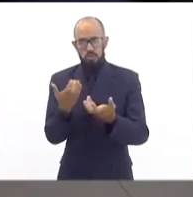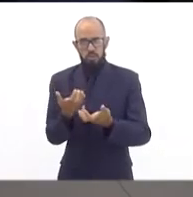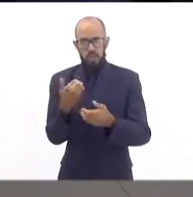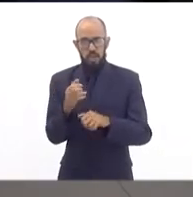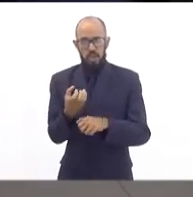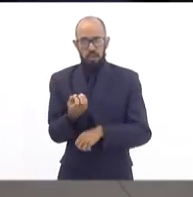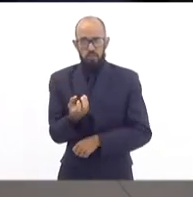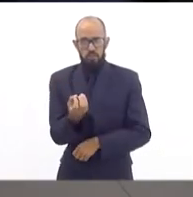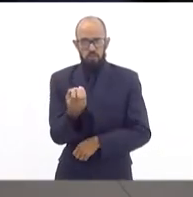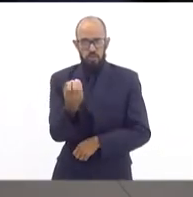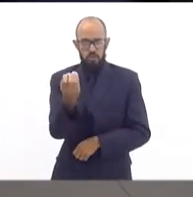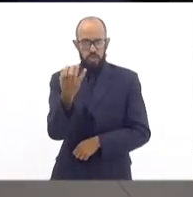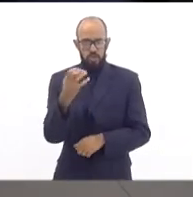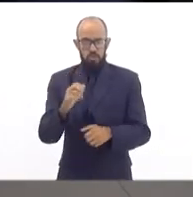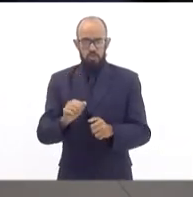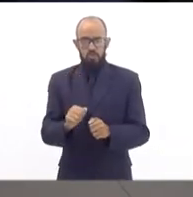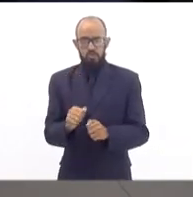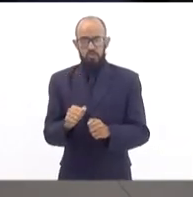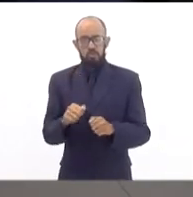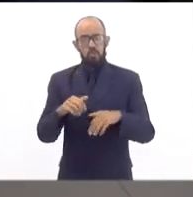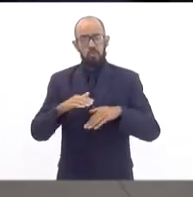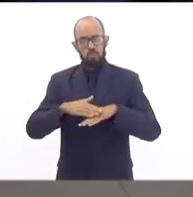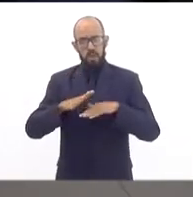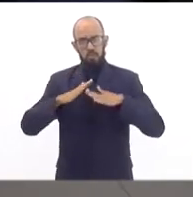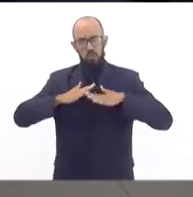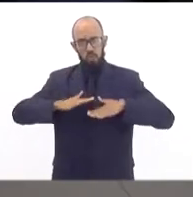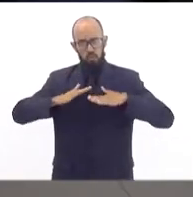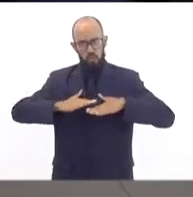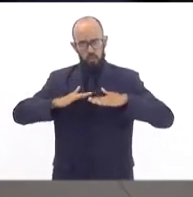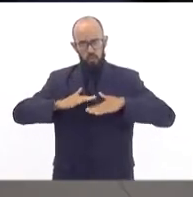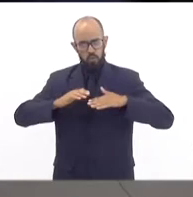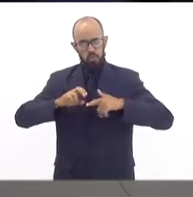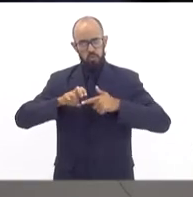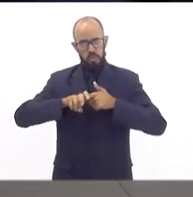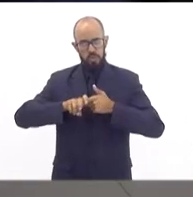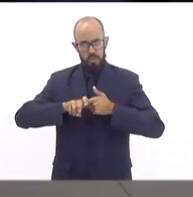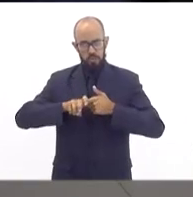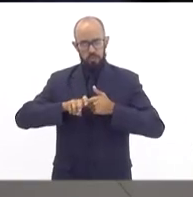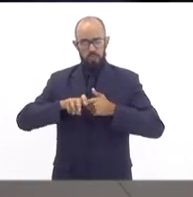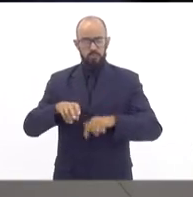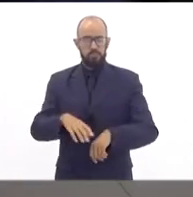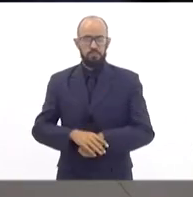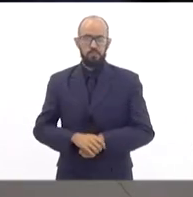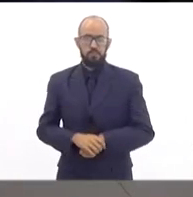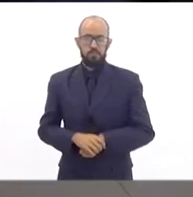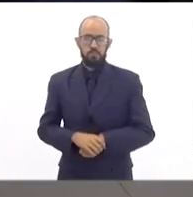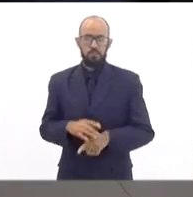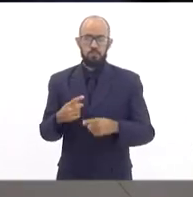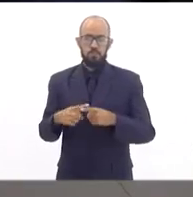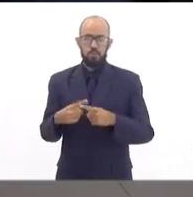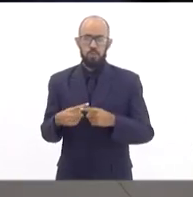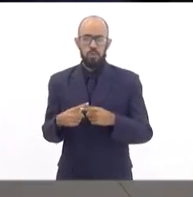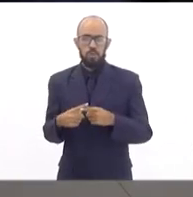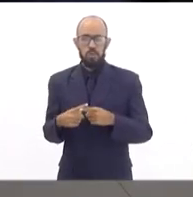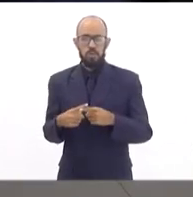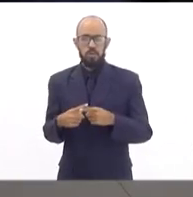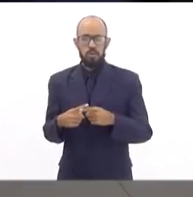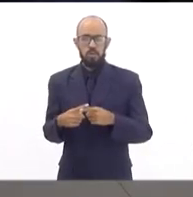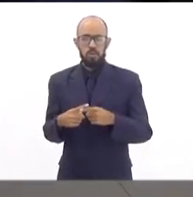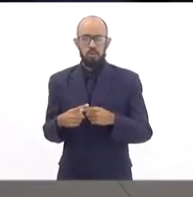viajarmos um pouco mais de conforto, ou seja, sentada. Porque, caso contrário, é